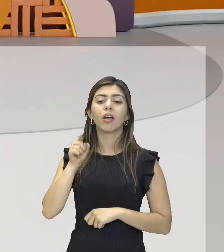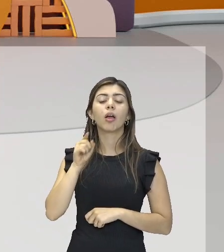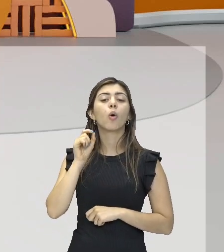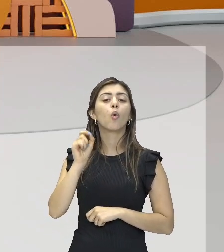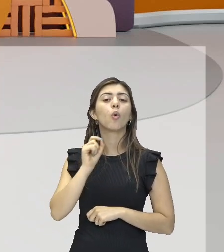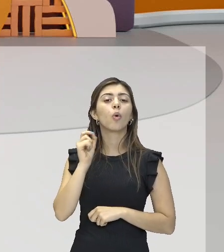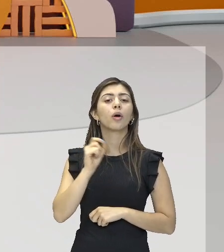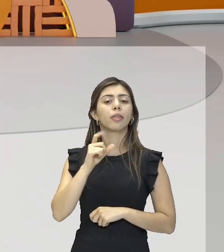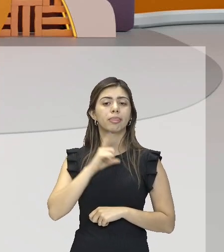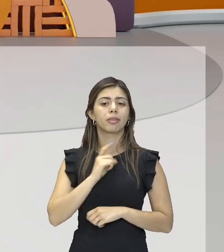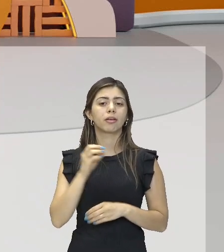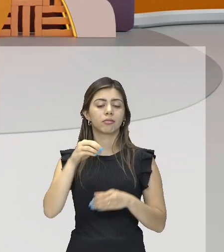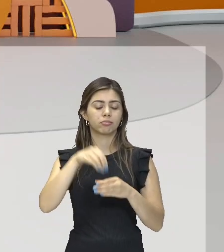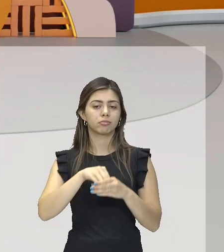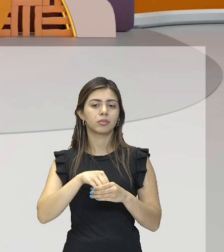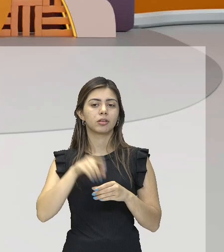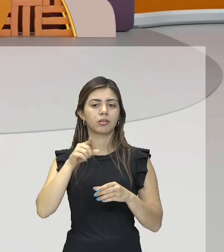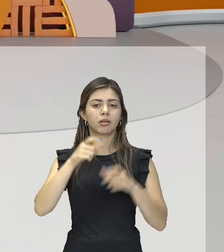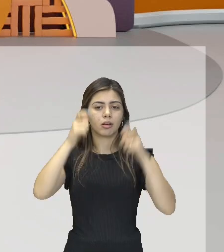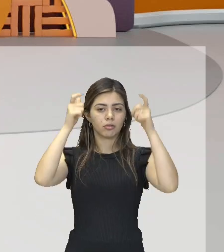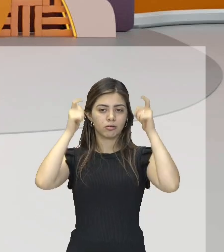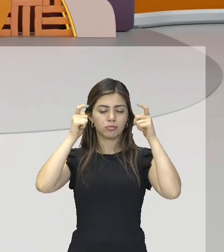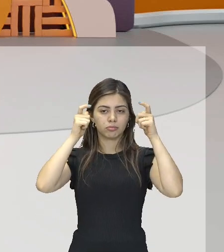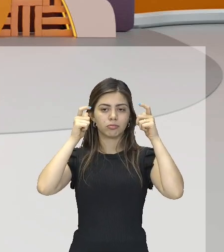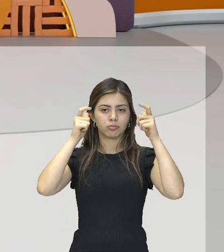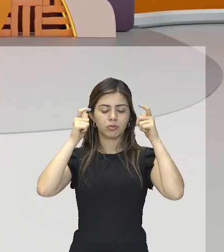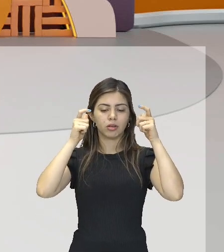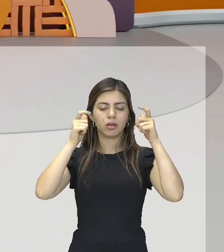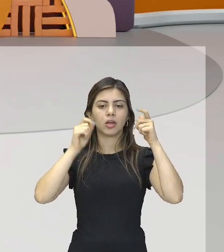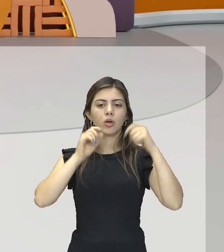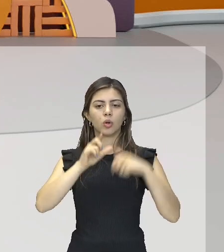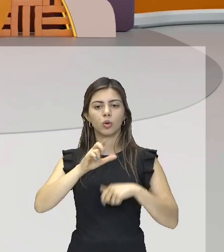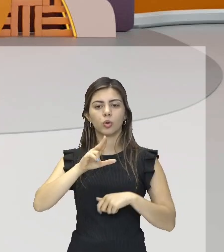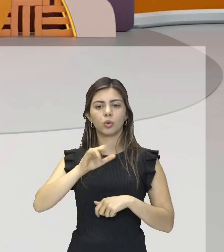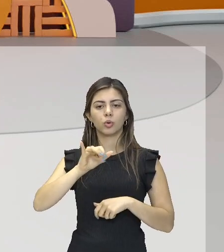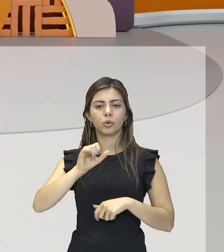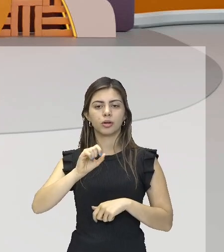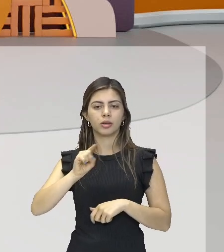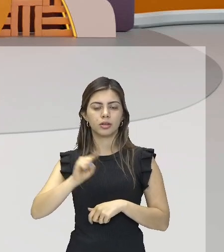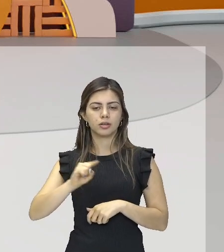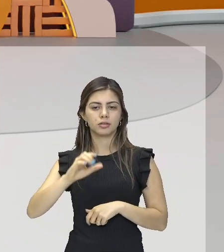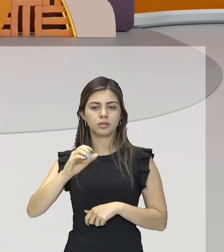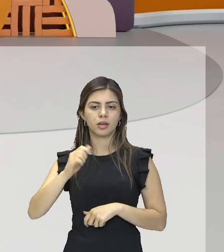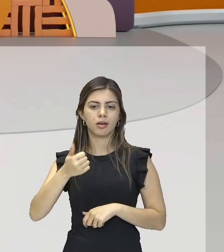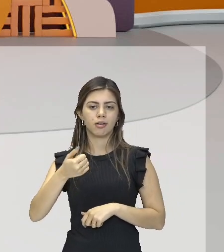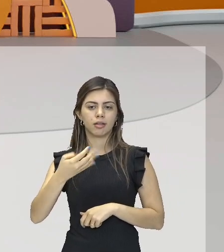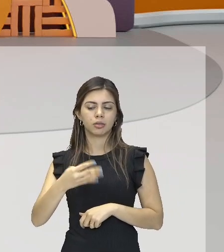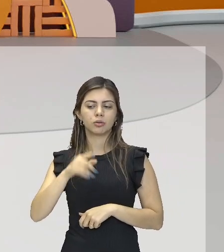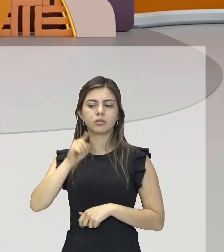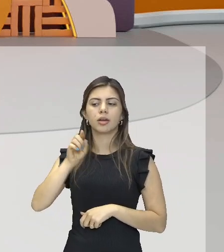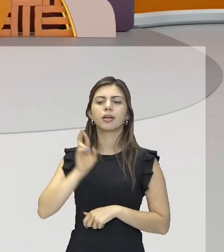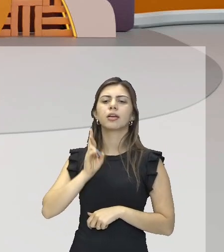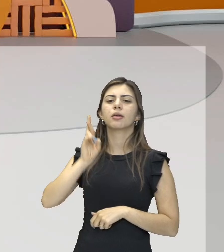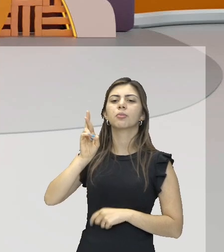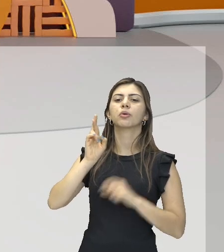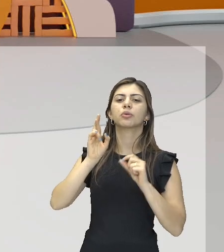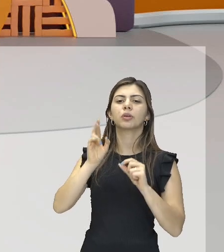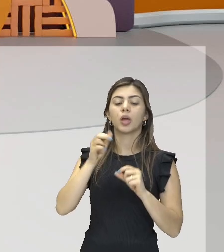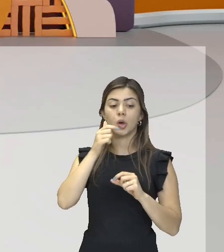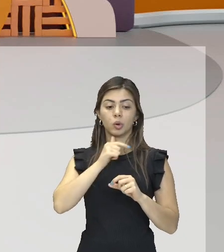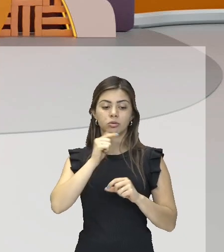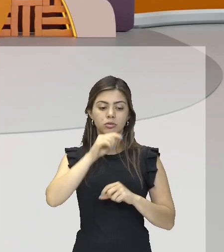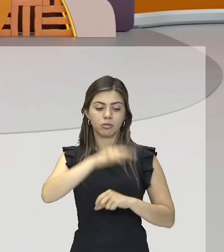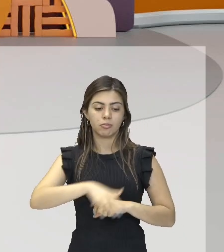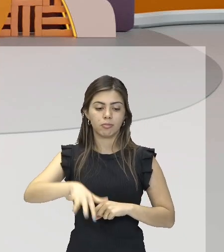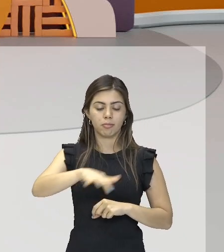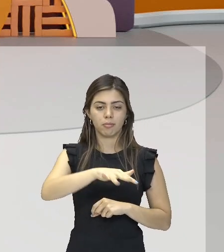estar ali dentro da corte de Luís XIV e a função dele é fazer com que haja prosperidade econômica dentro da